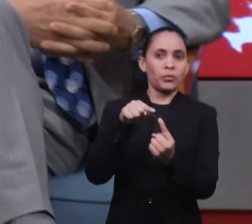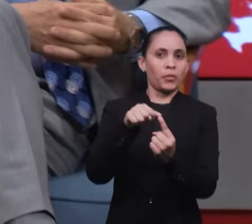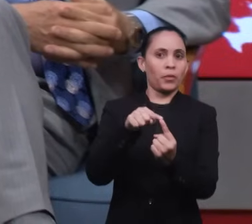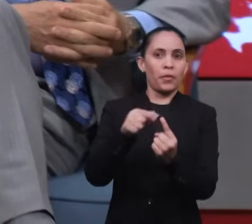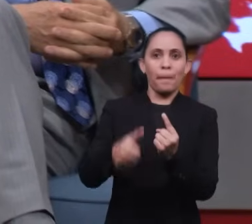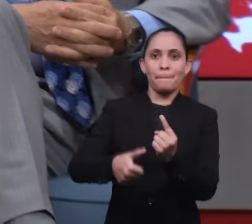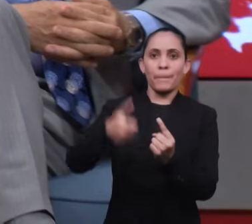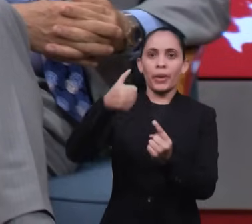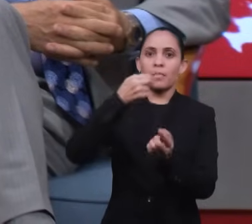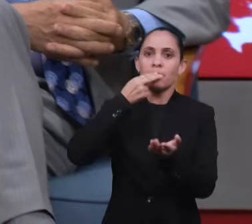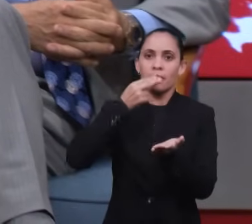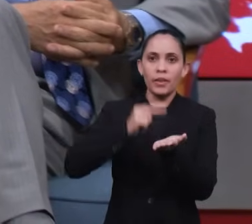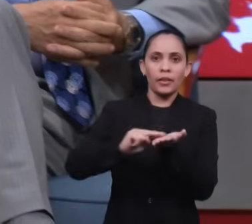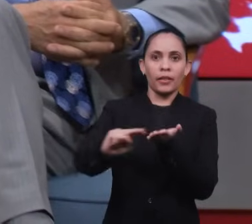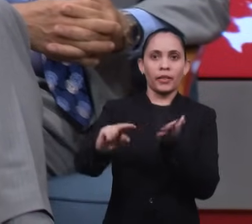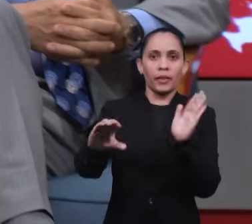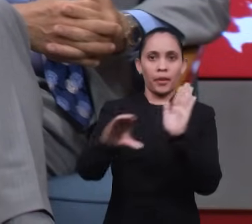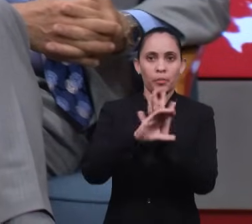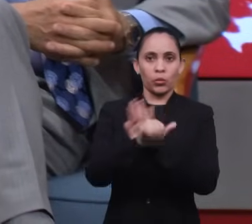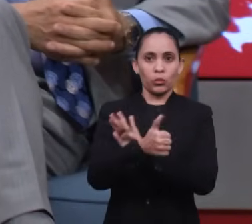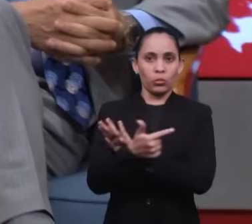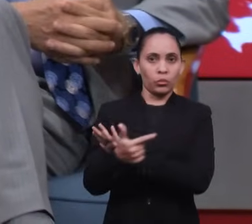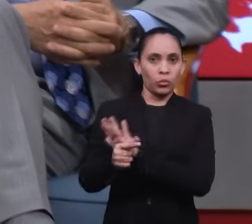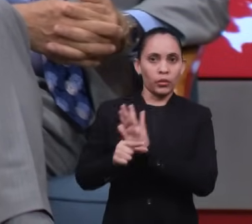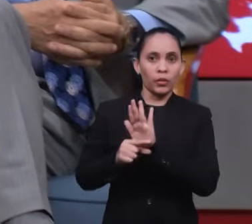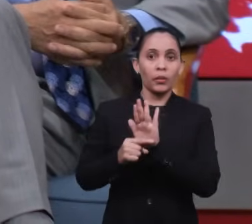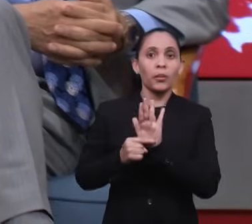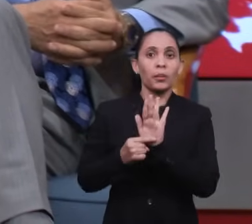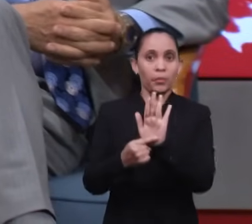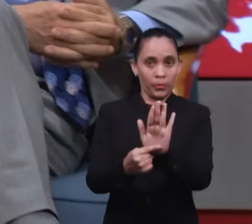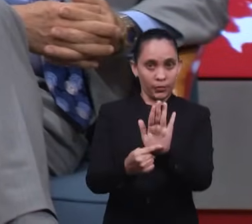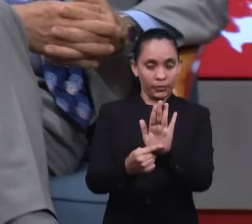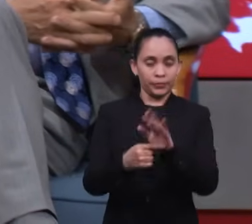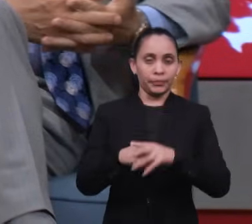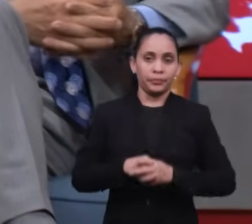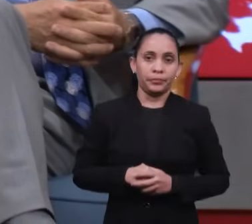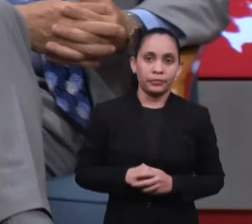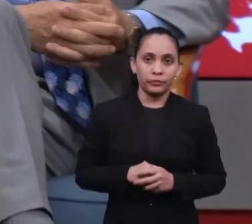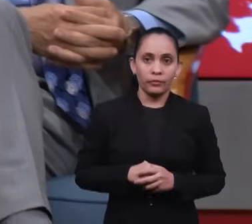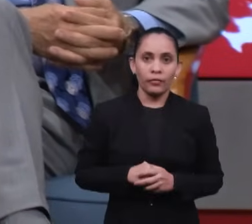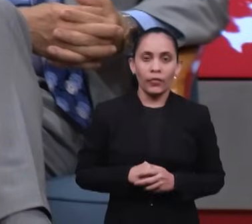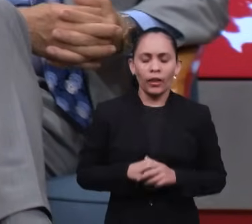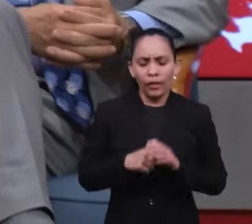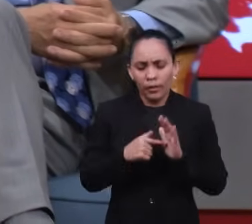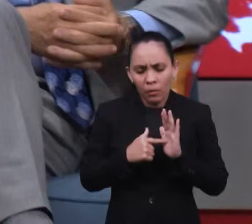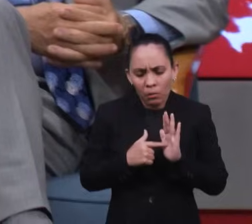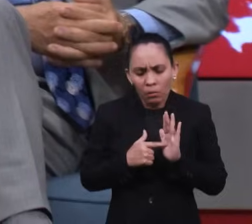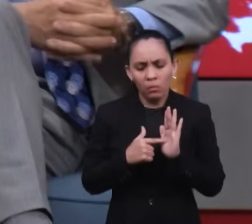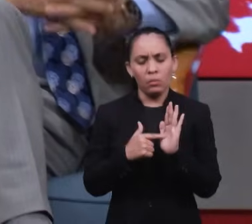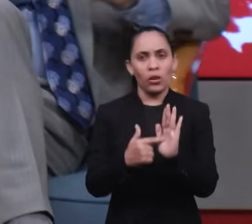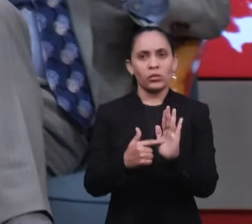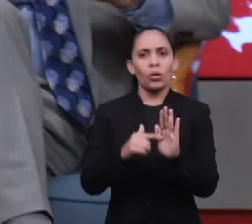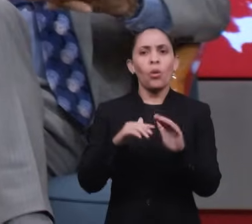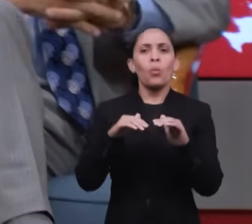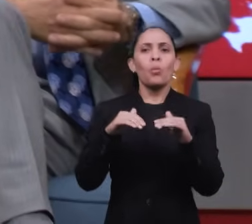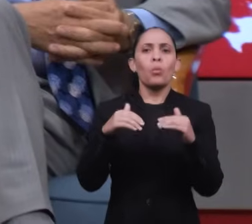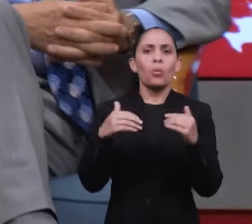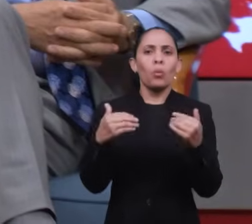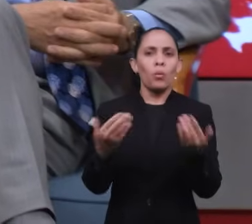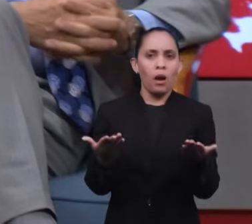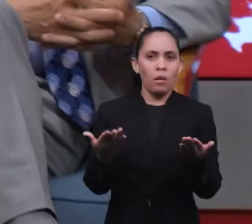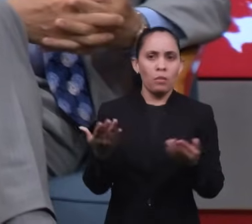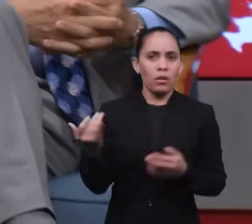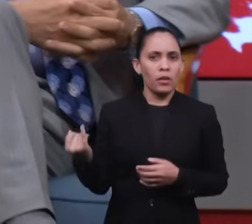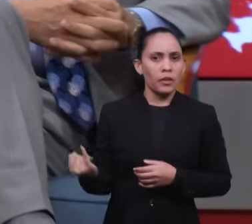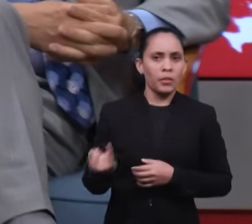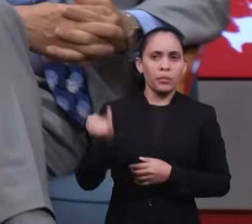alto dessa primeira carta, que está no capítulo 12, a partir do verso 12, quando ele mostra